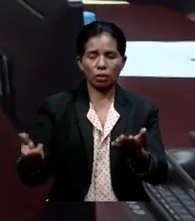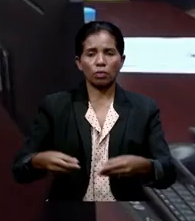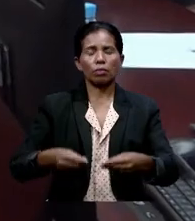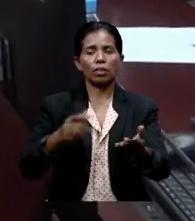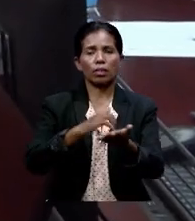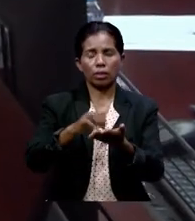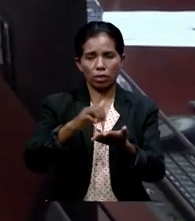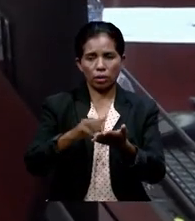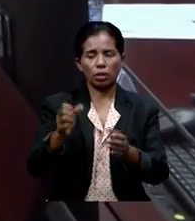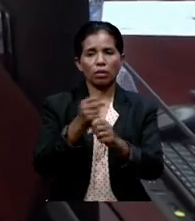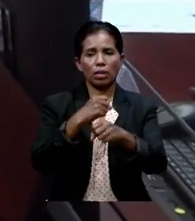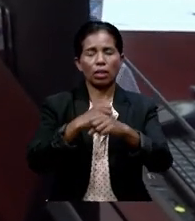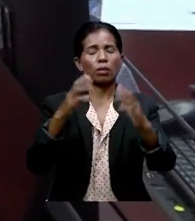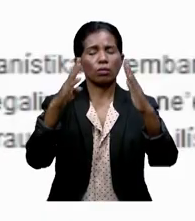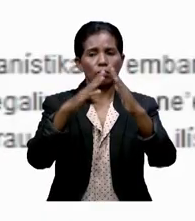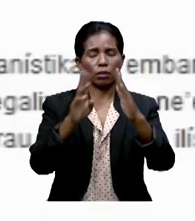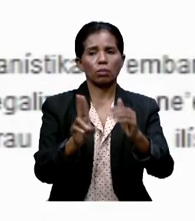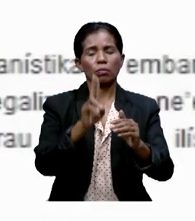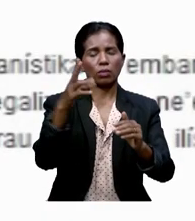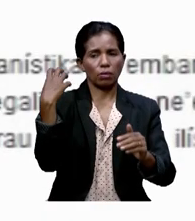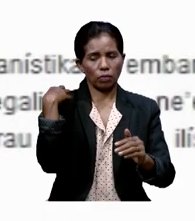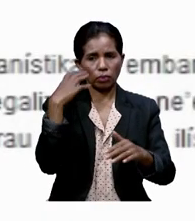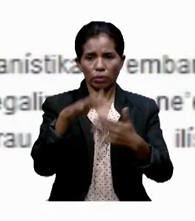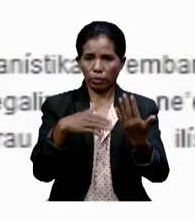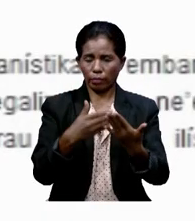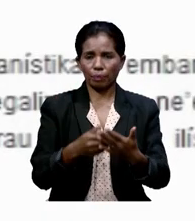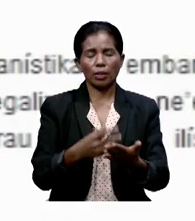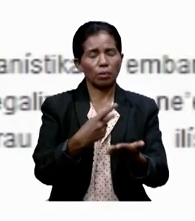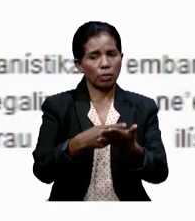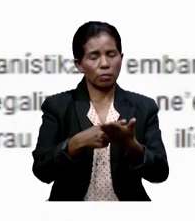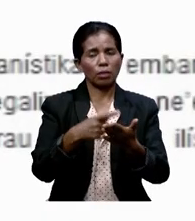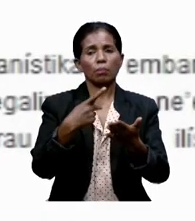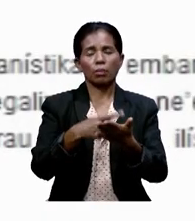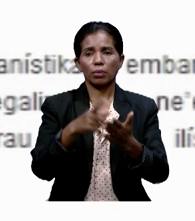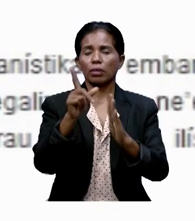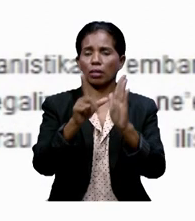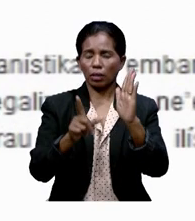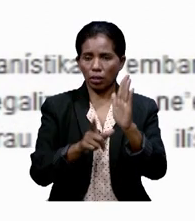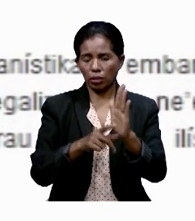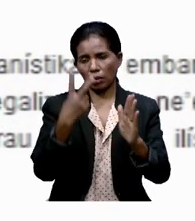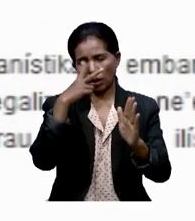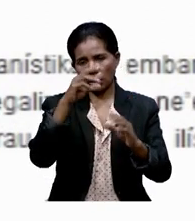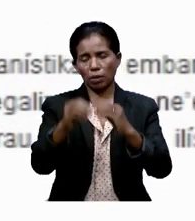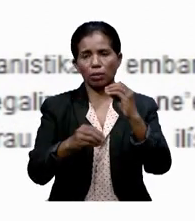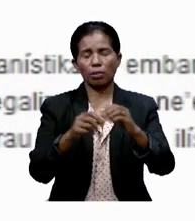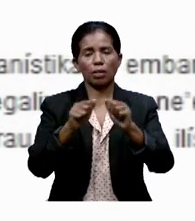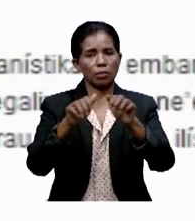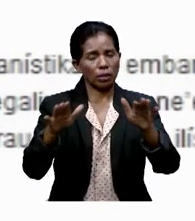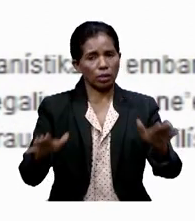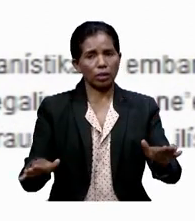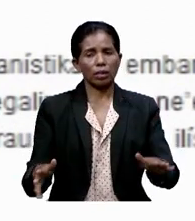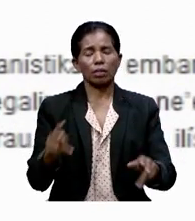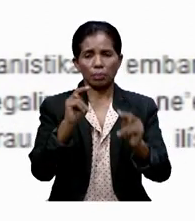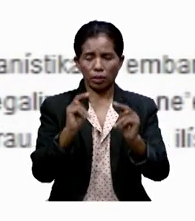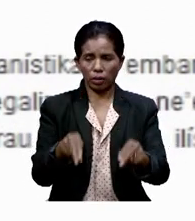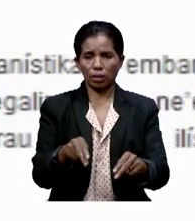da construção na utilização do edifício CIRA. Projeto proposta lei nemos a tu regula acto administrativo